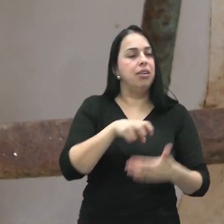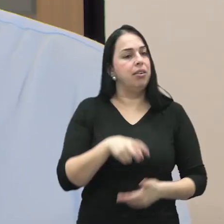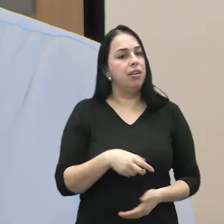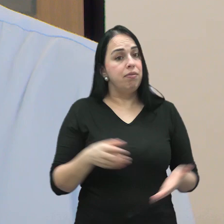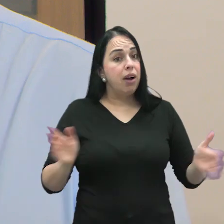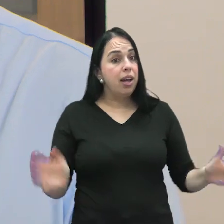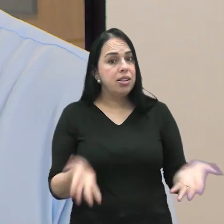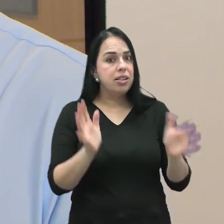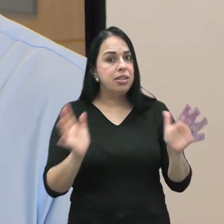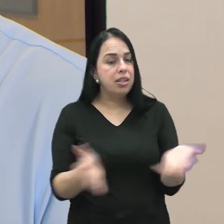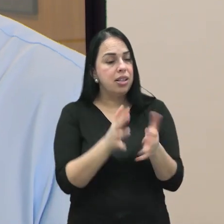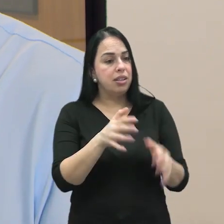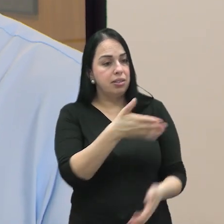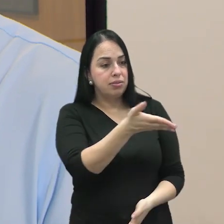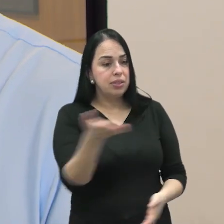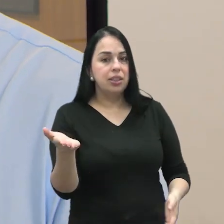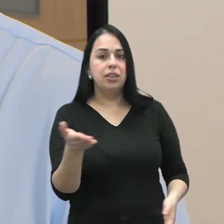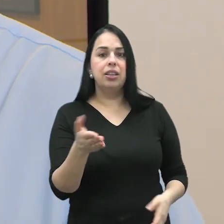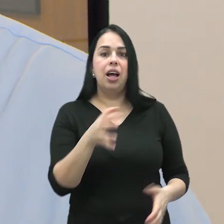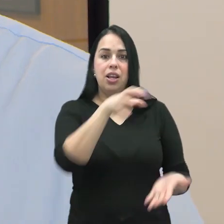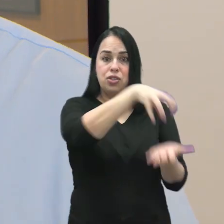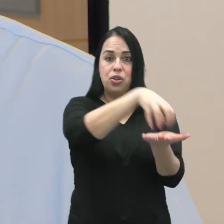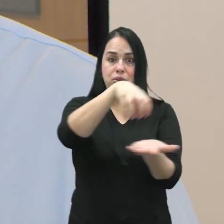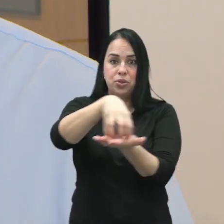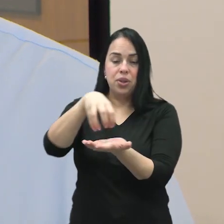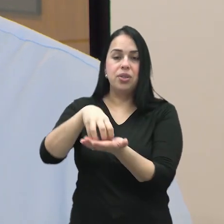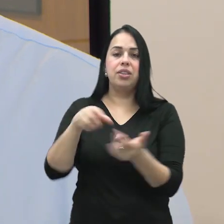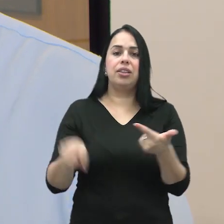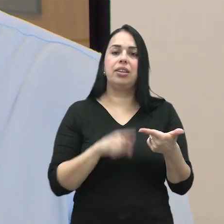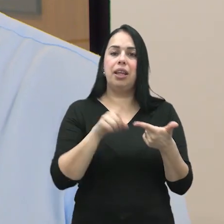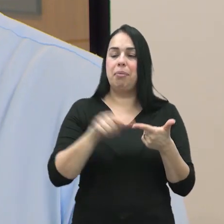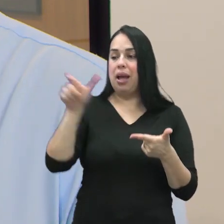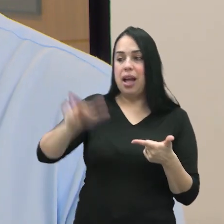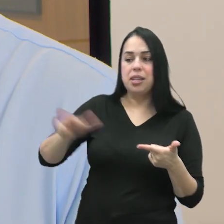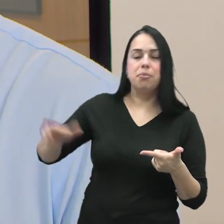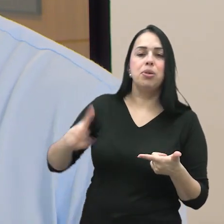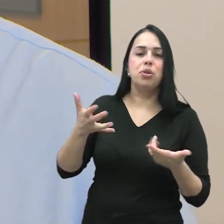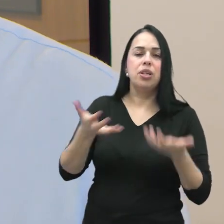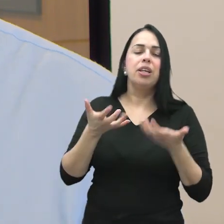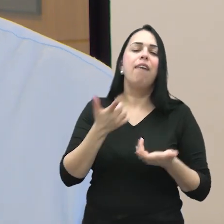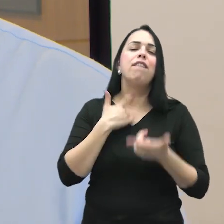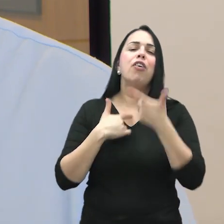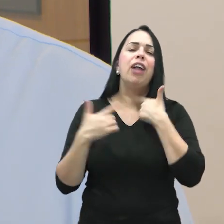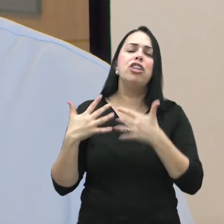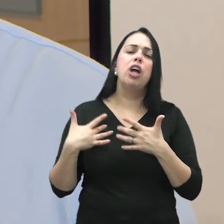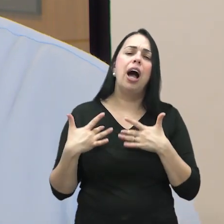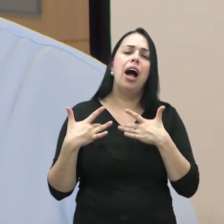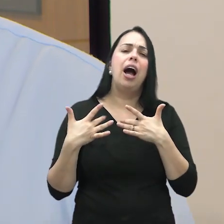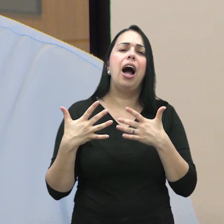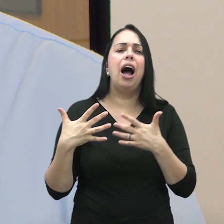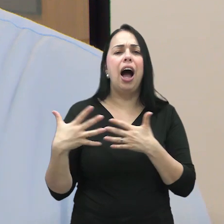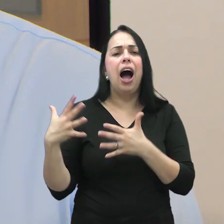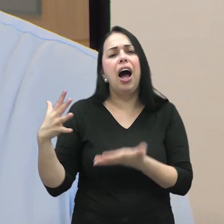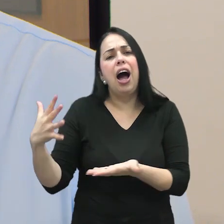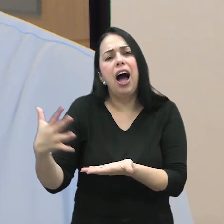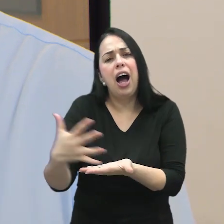município. Vai incentivar as entidades sociais, as ONGs e as pessoas que queiram, adotar os